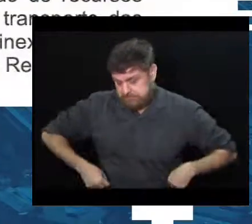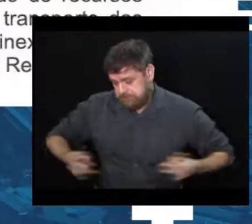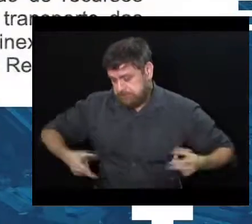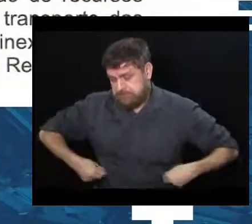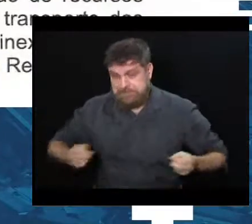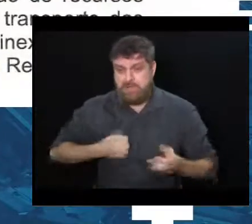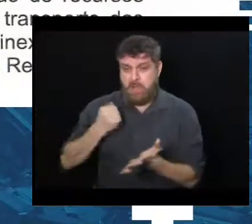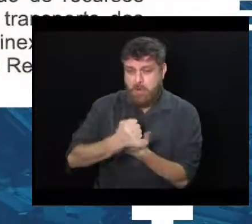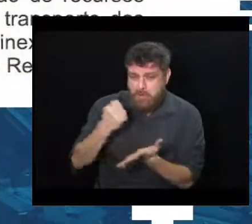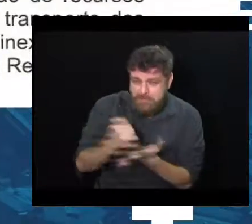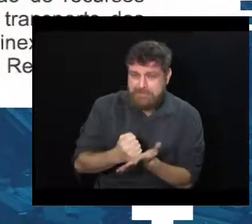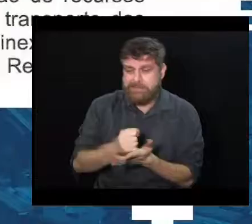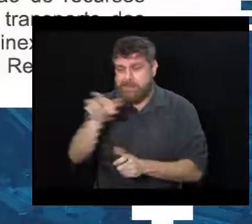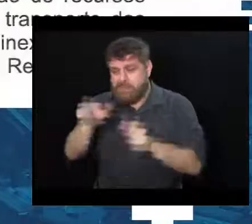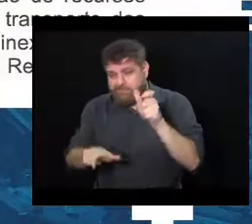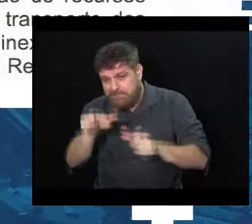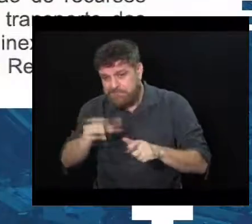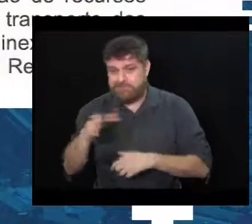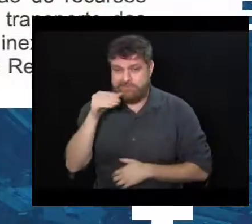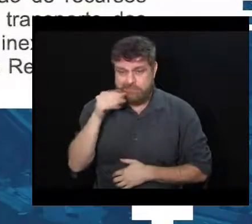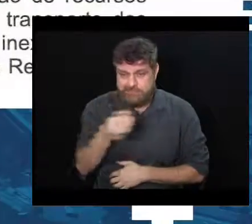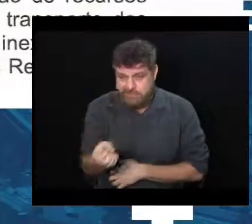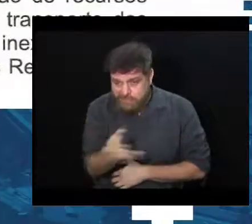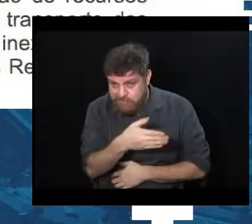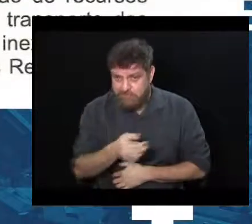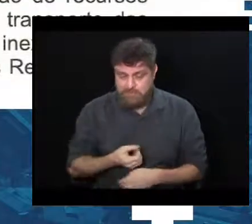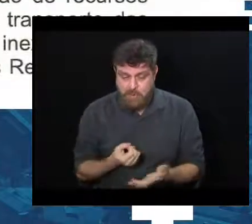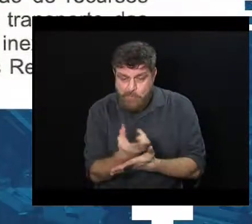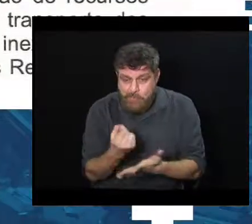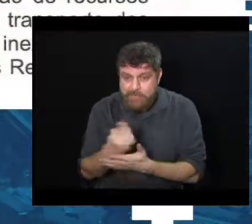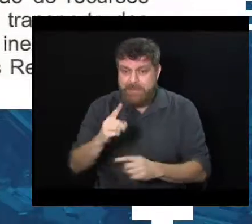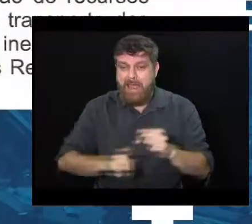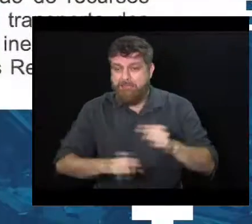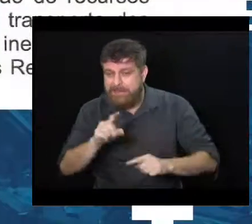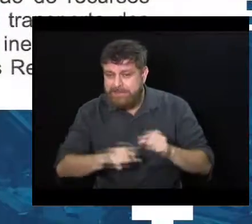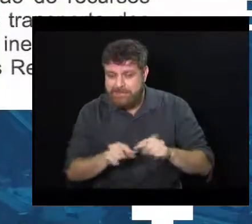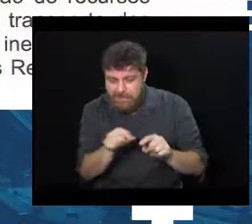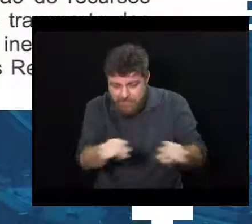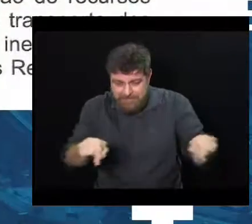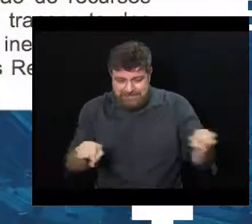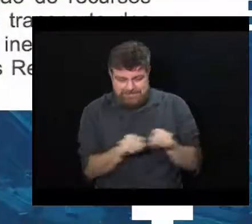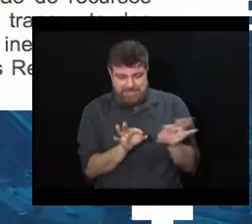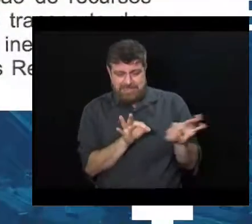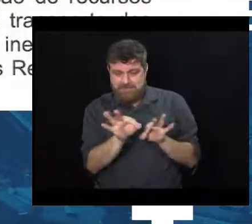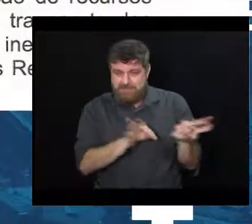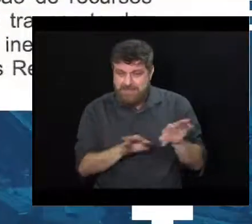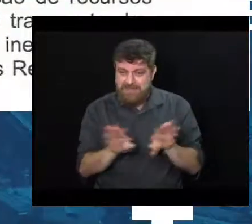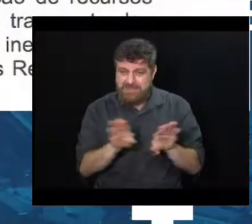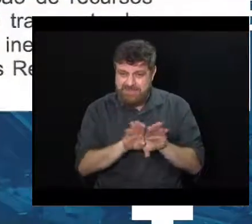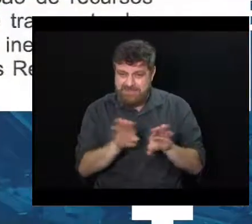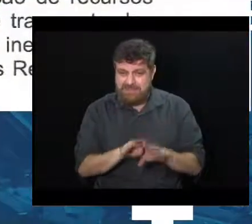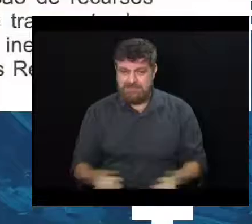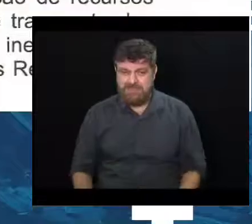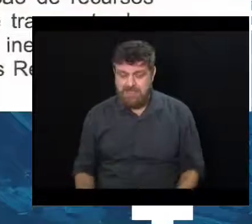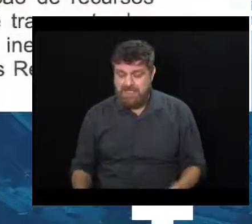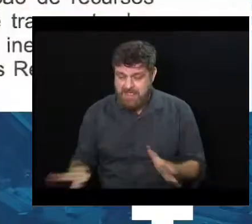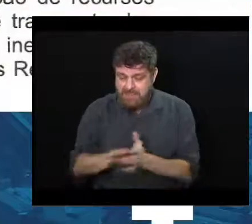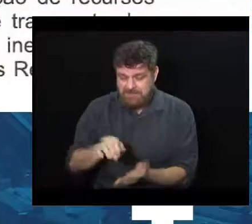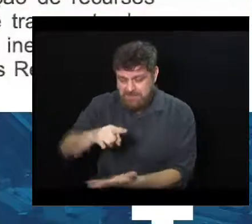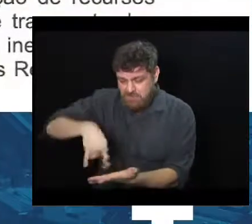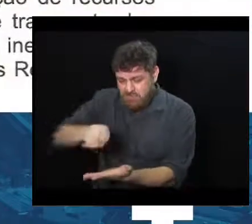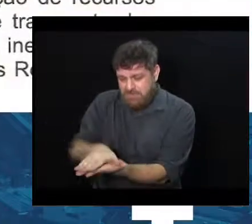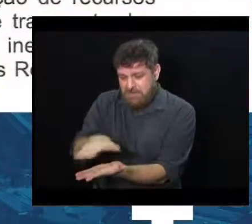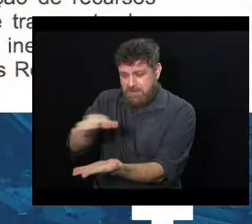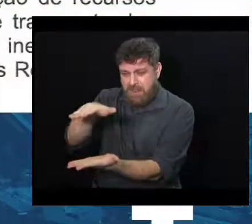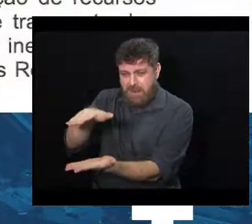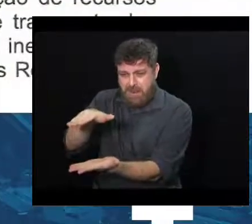de contratação de recursos humanos, aquisição de equipamentos imobiliários e de coleta e transporte das demandas